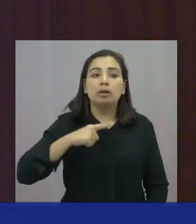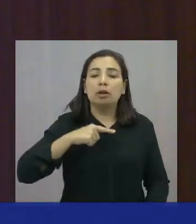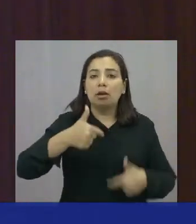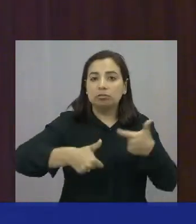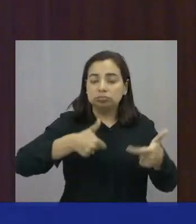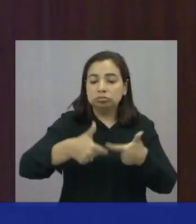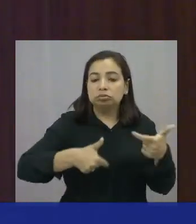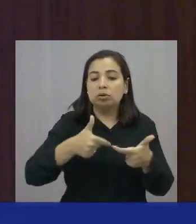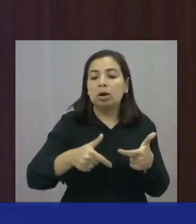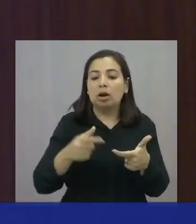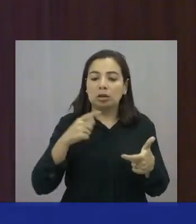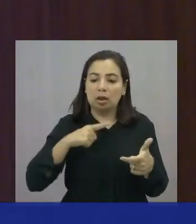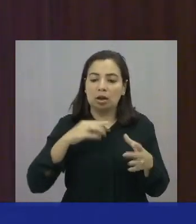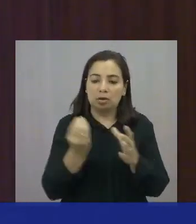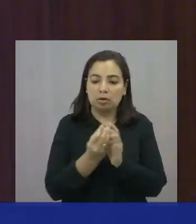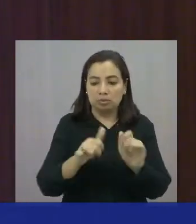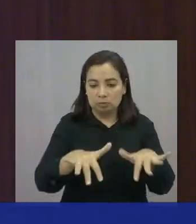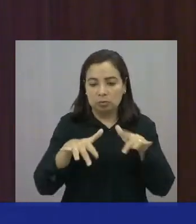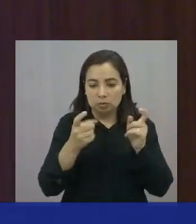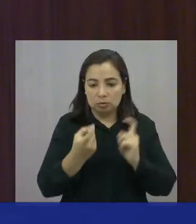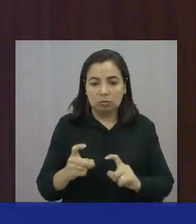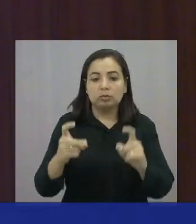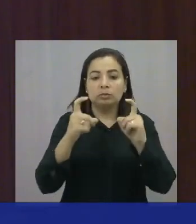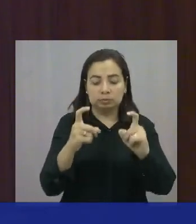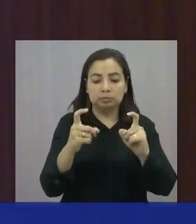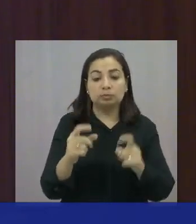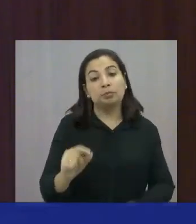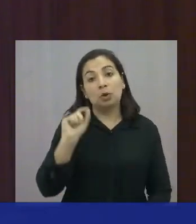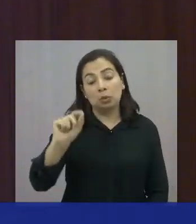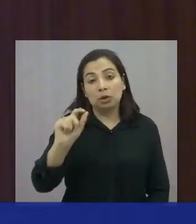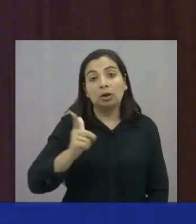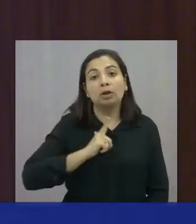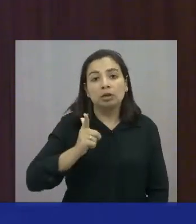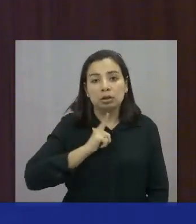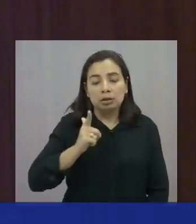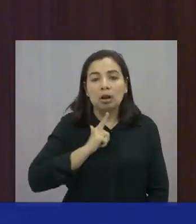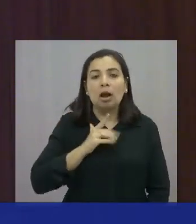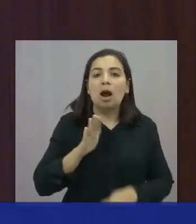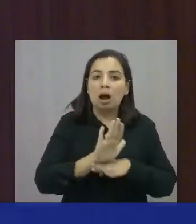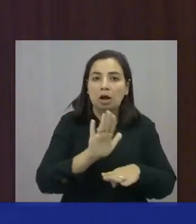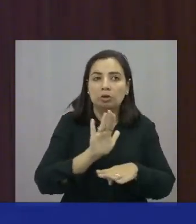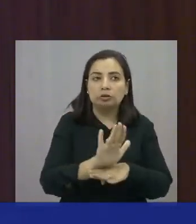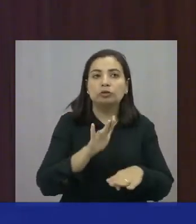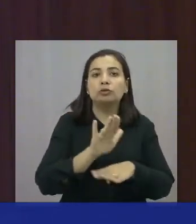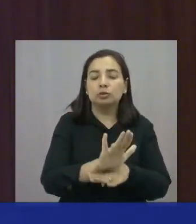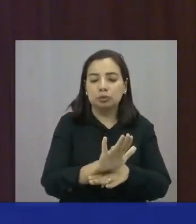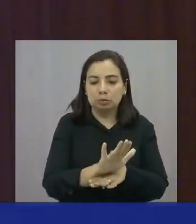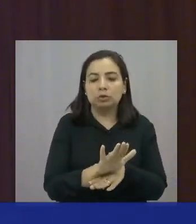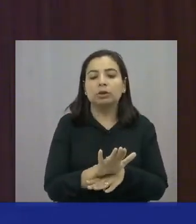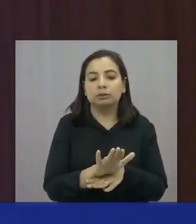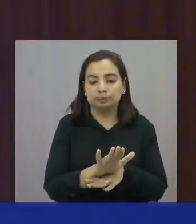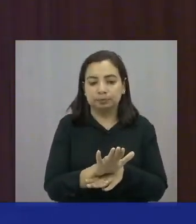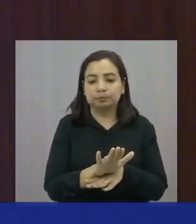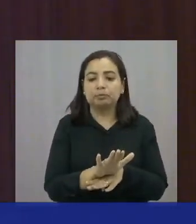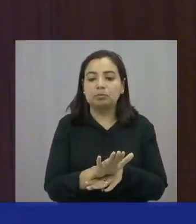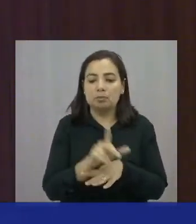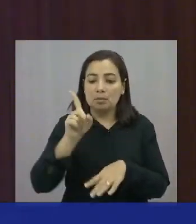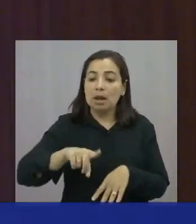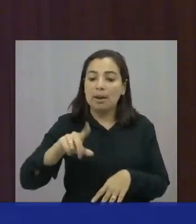a PGM, a doutora Fernanda, todas com contribuições pertinentes e